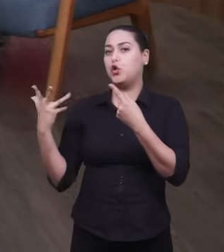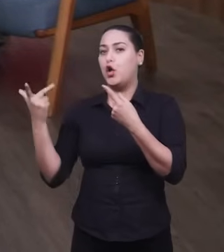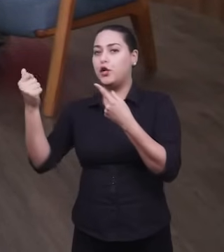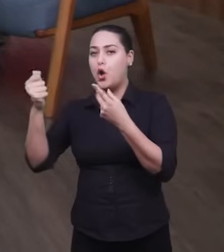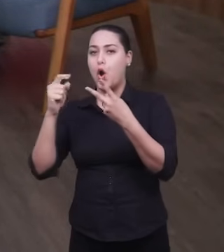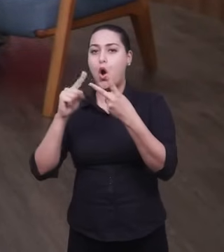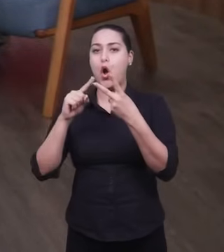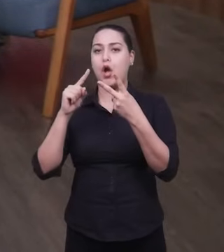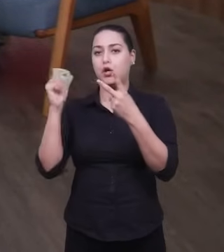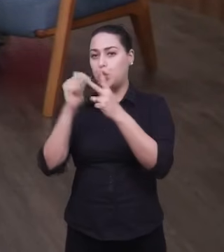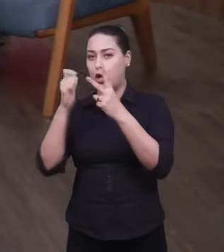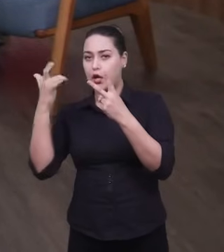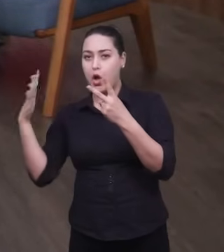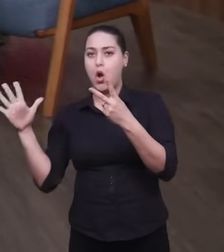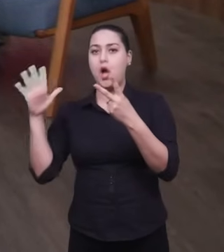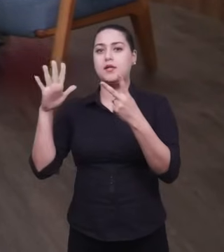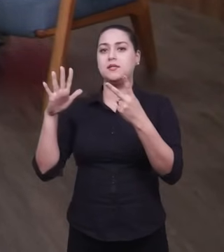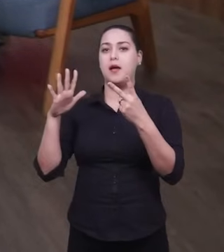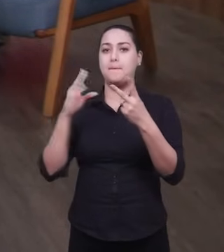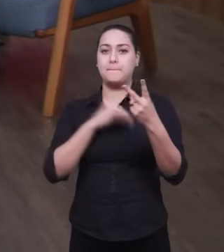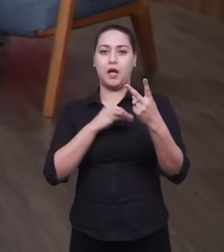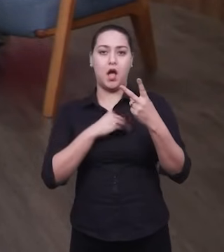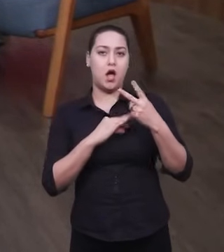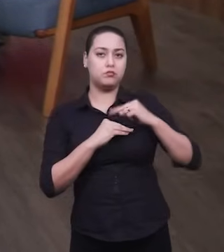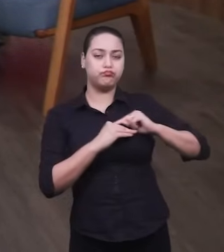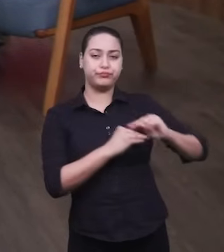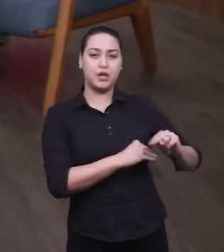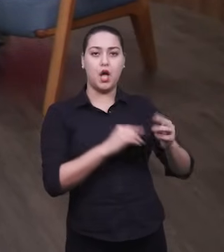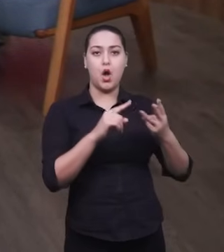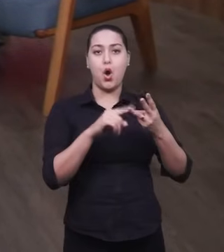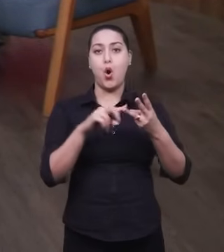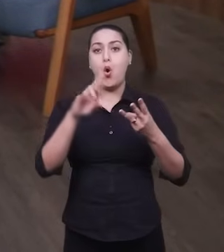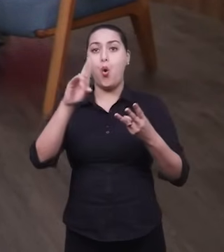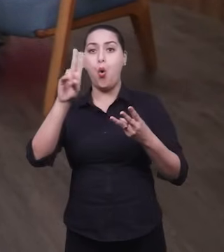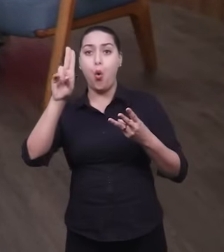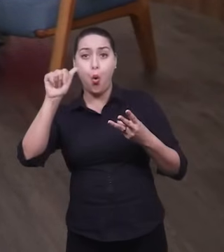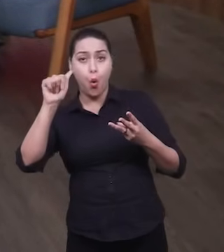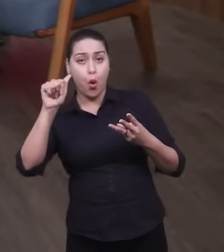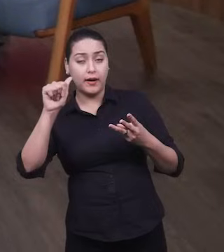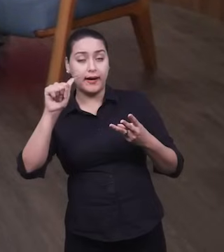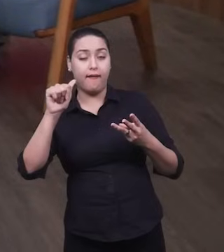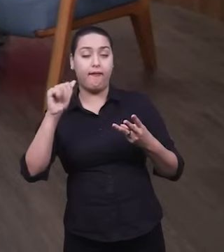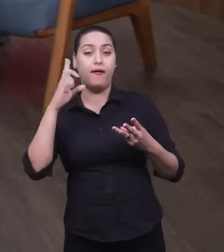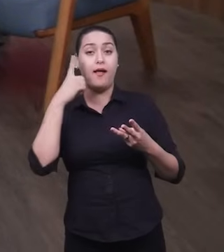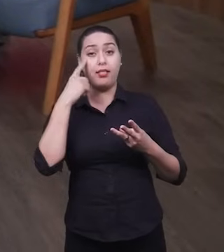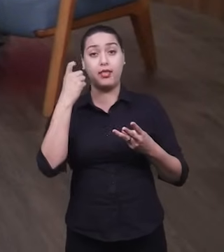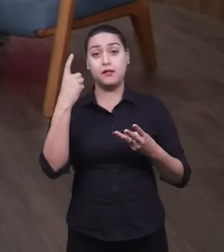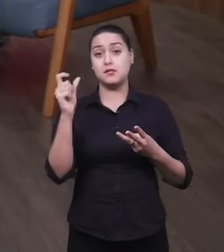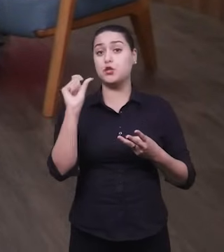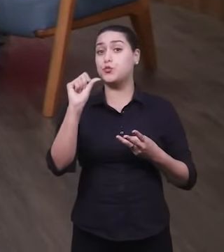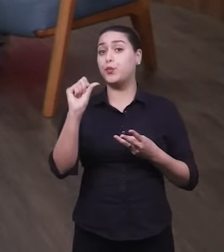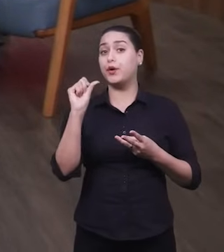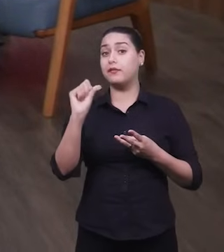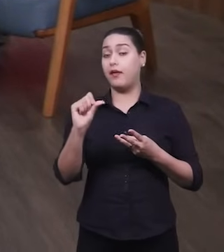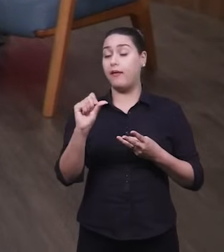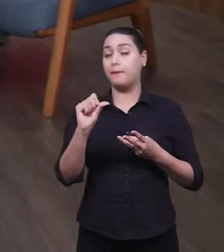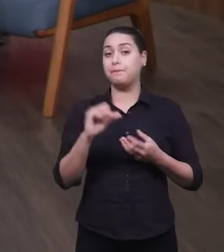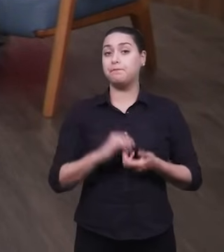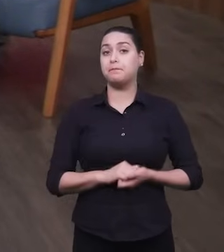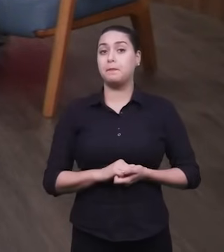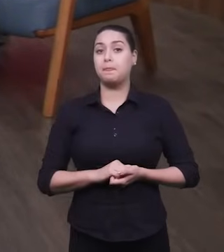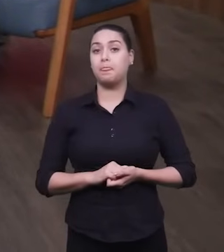ruga, santa, irrepreensível. A questão da ruga também é muito interessante, porque é